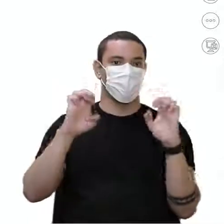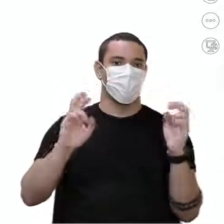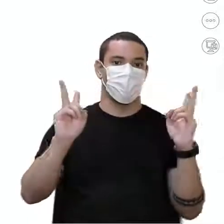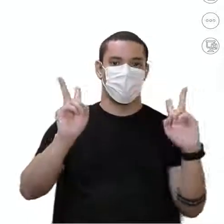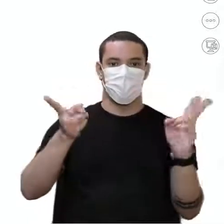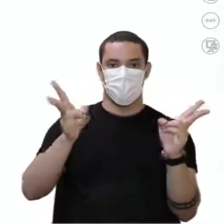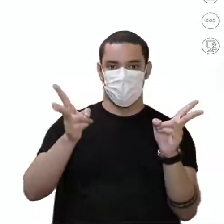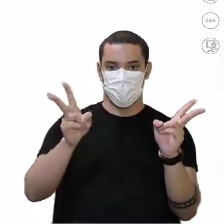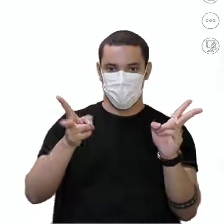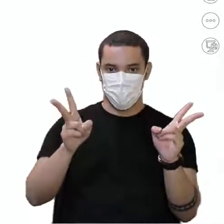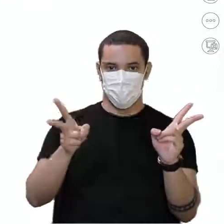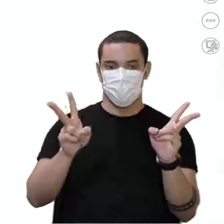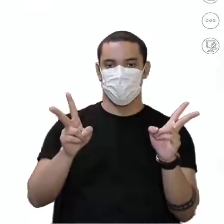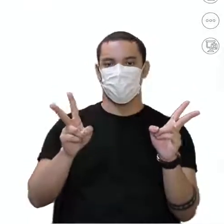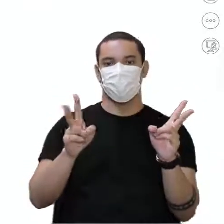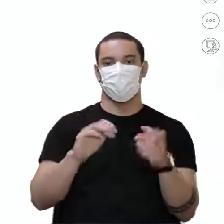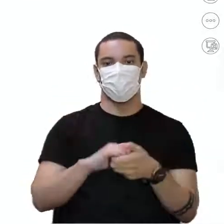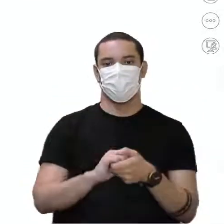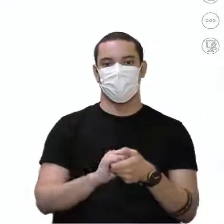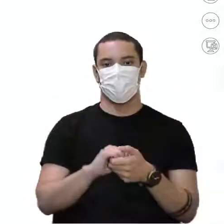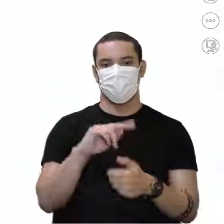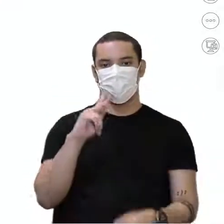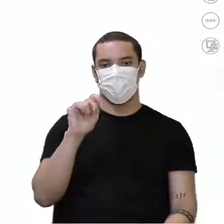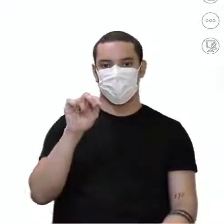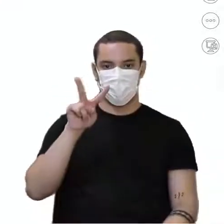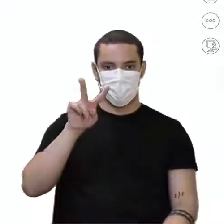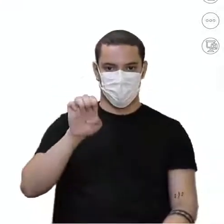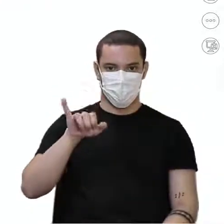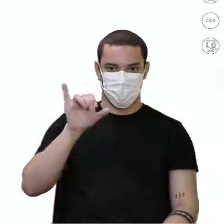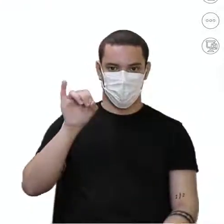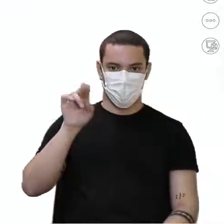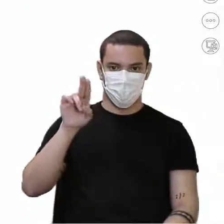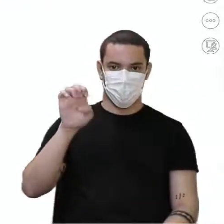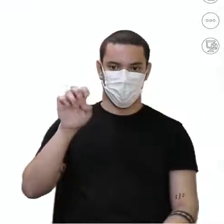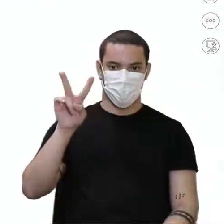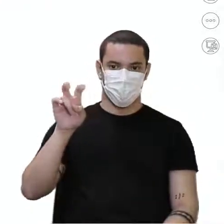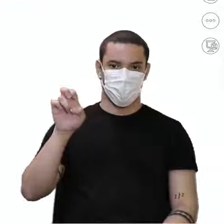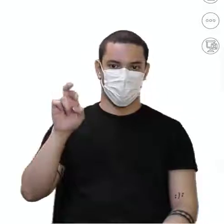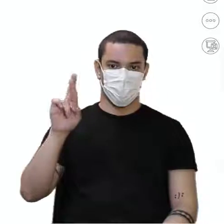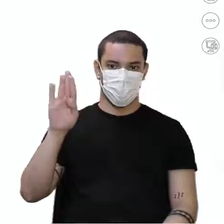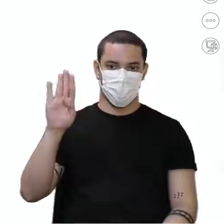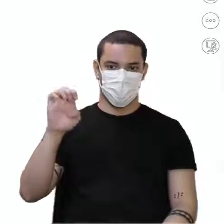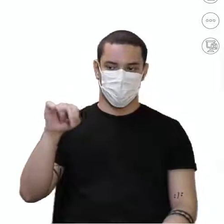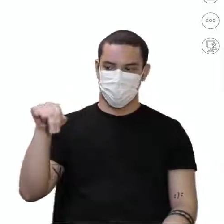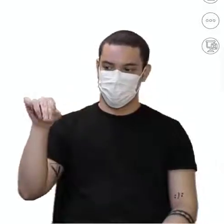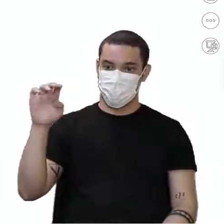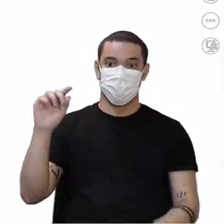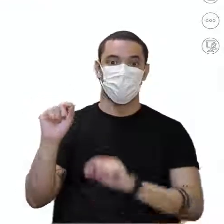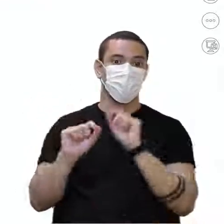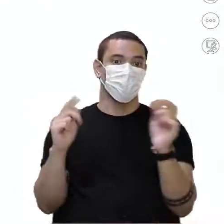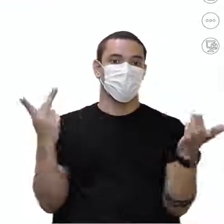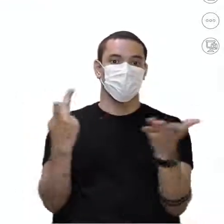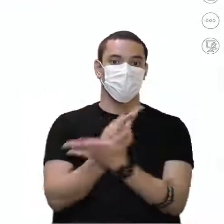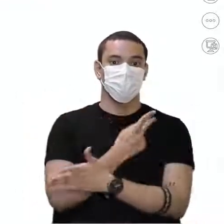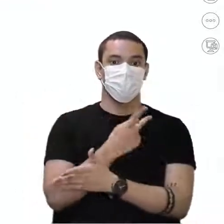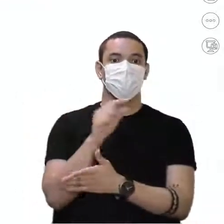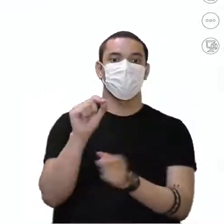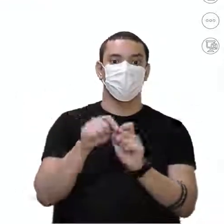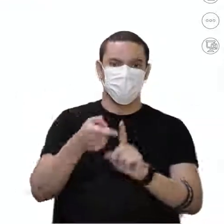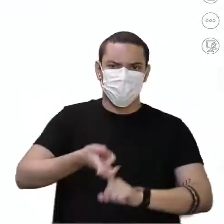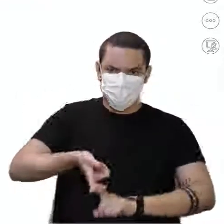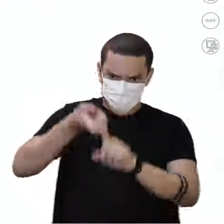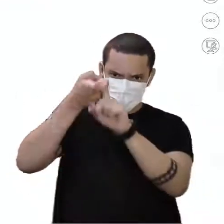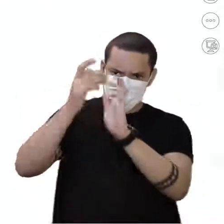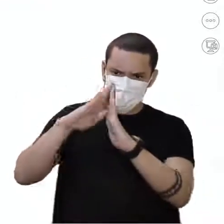Have you ever been? Have you ever been? E aí, só colocar a situação suspended from school, ponto de